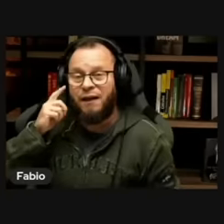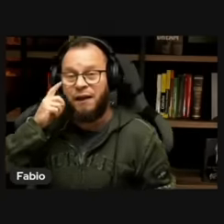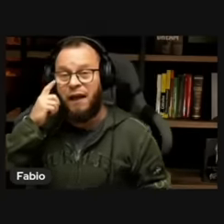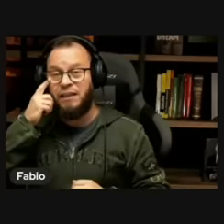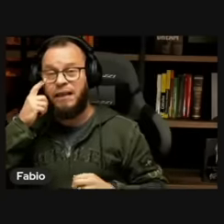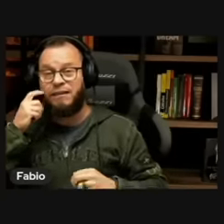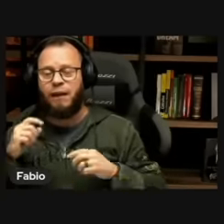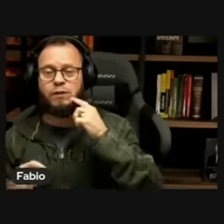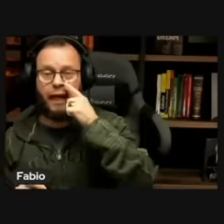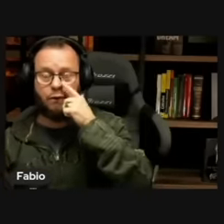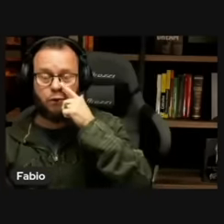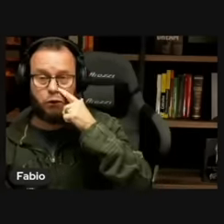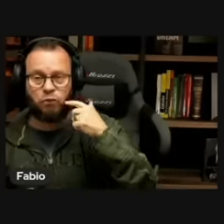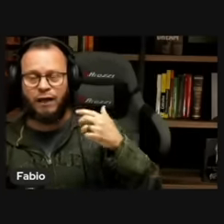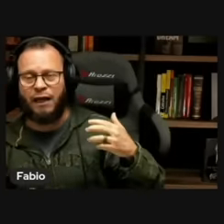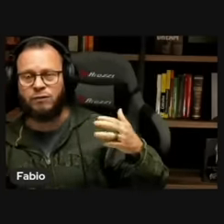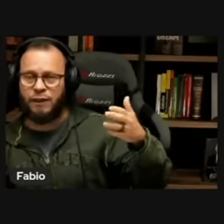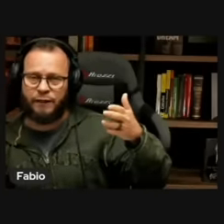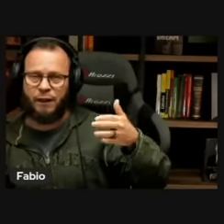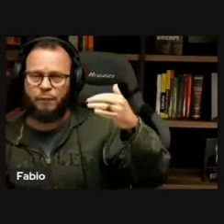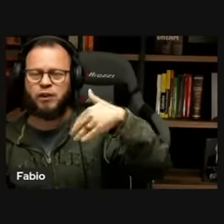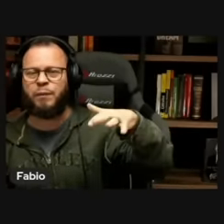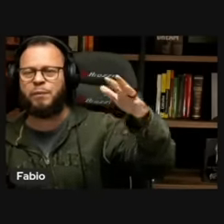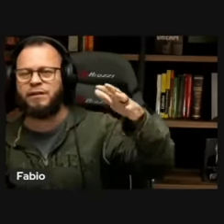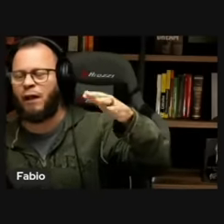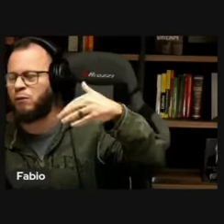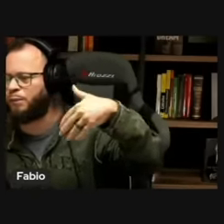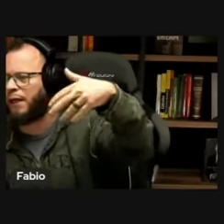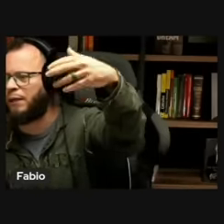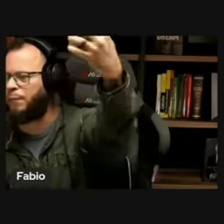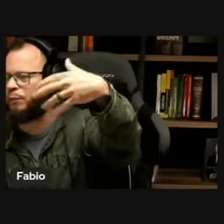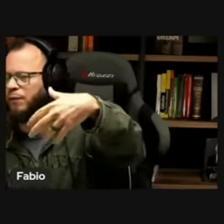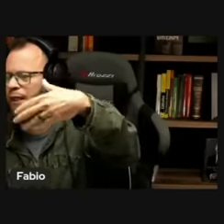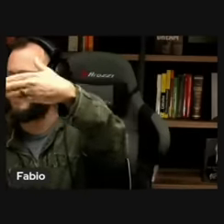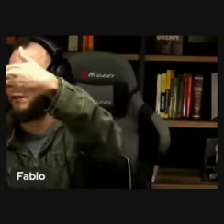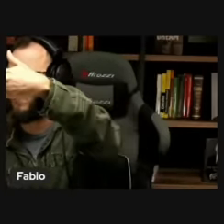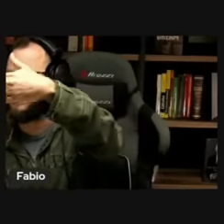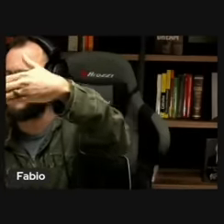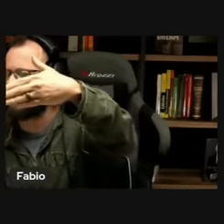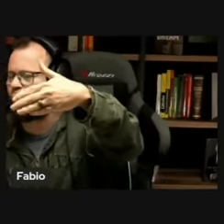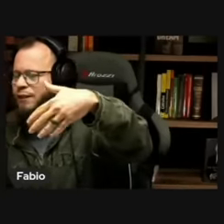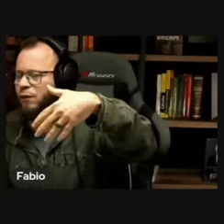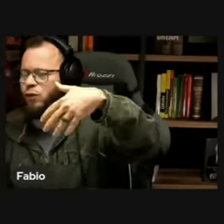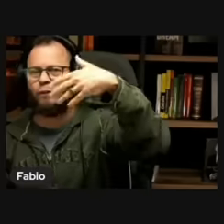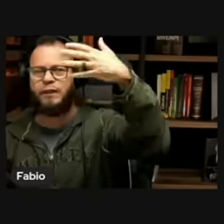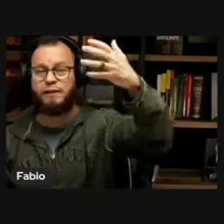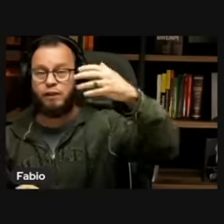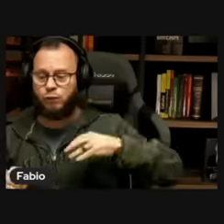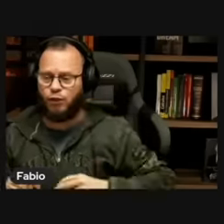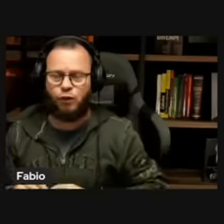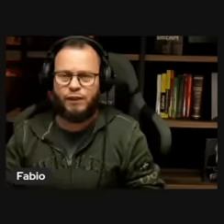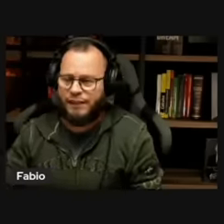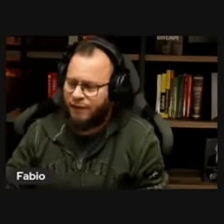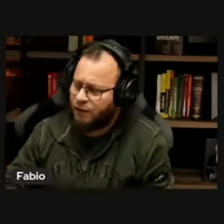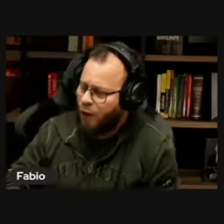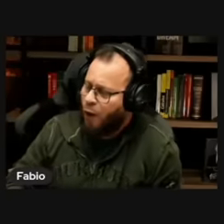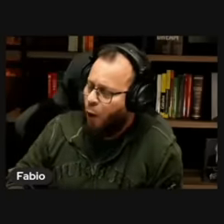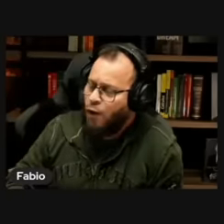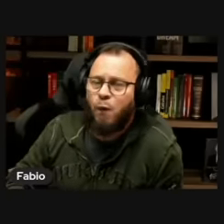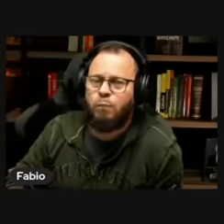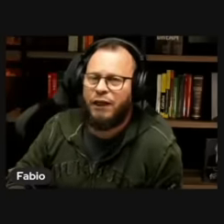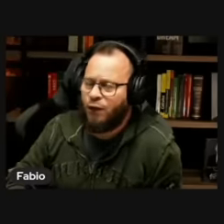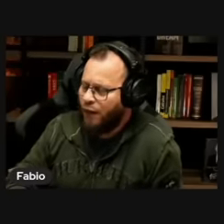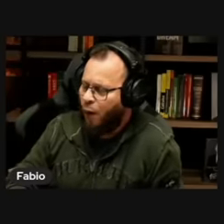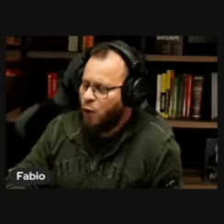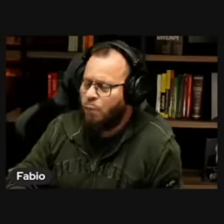olha eles até usaram os soldados né de repente para pintar os paralepípedo ali olha distribuição de comida trisb de coisinhas